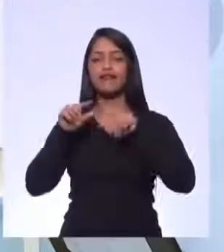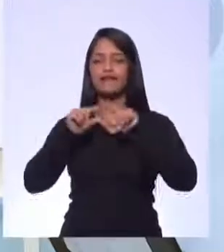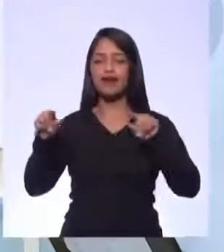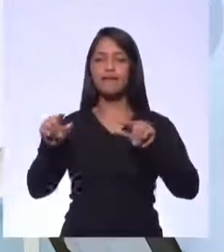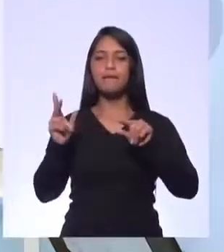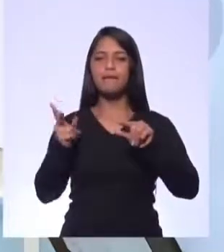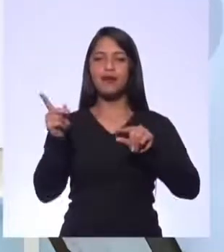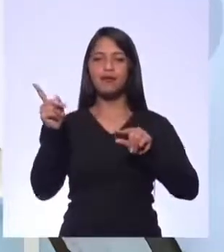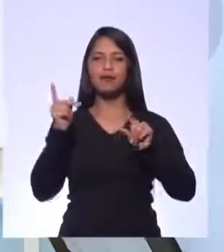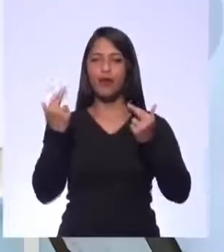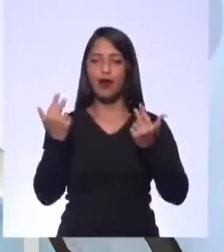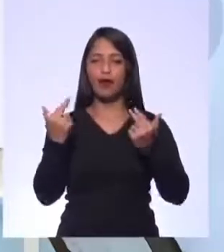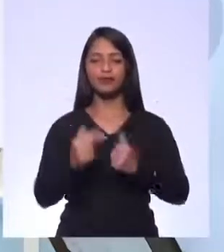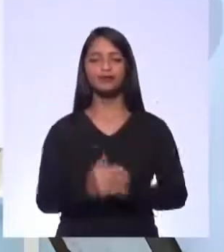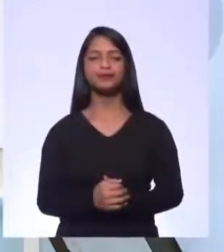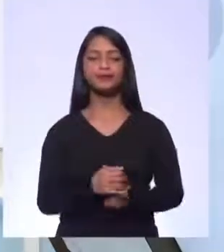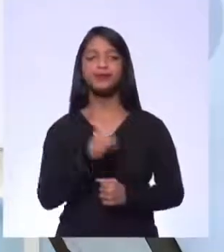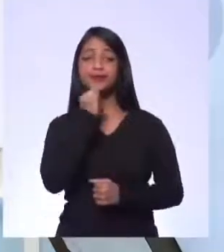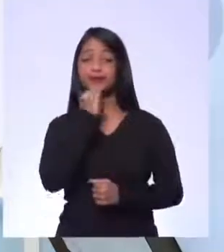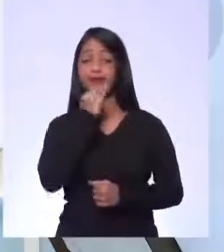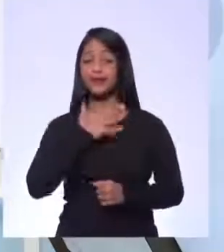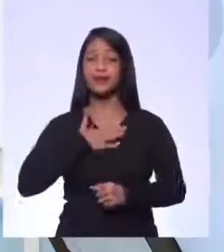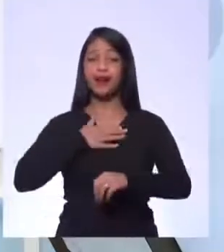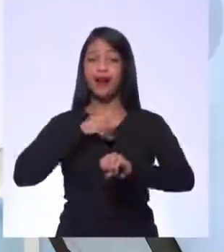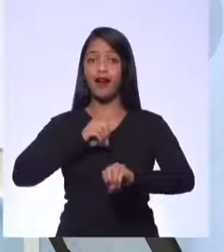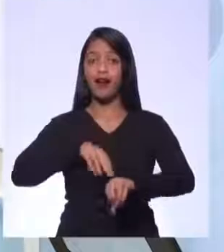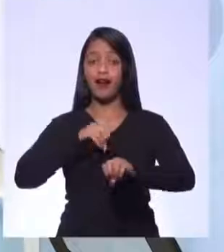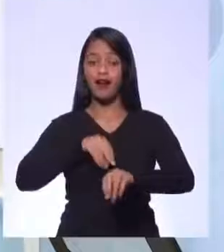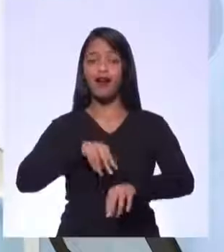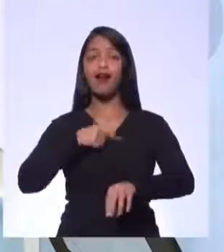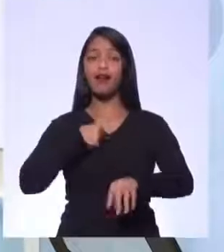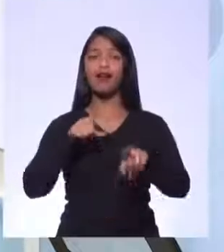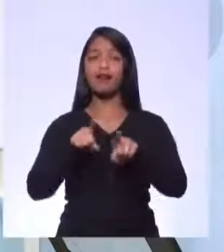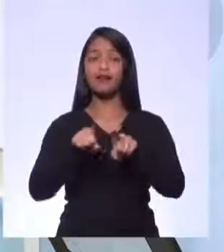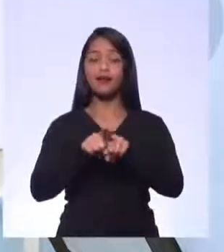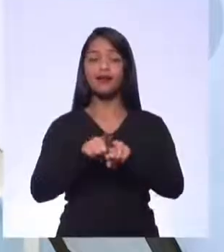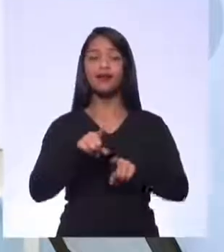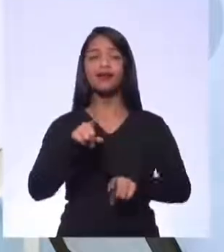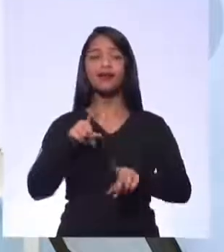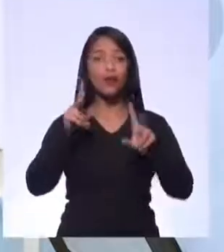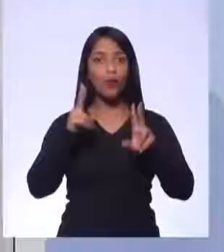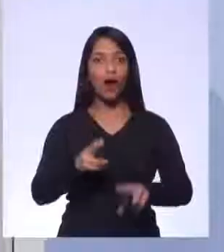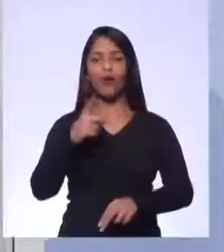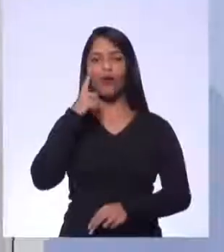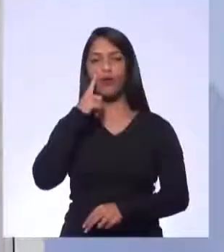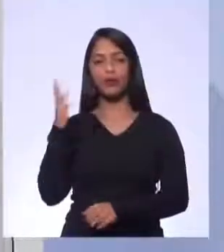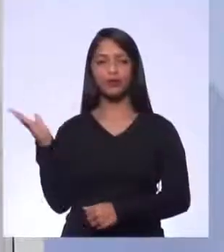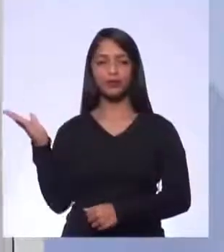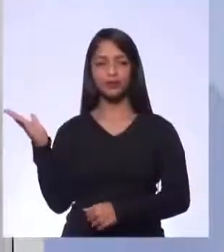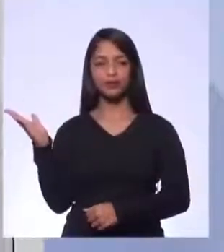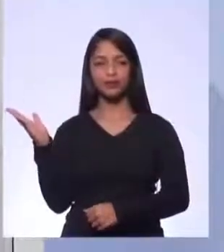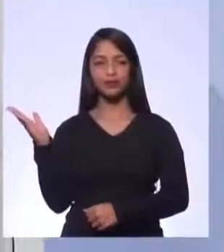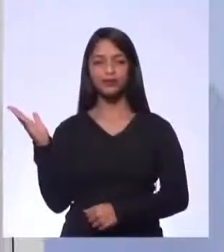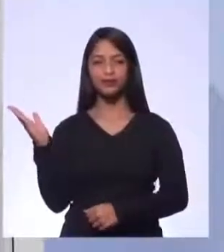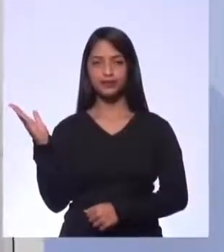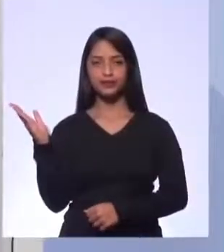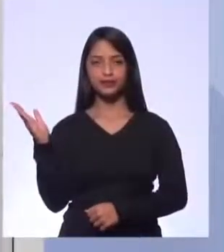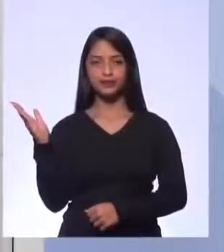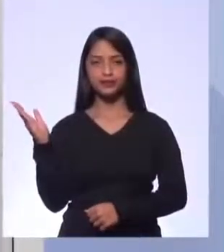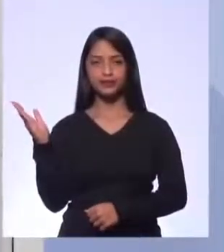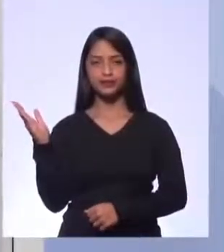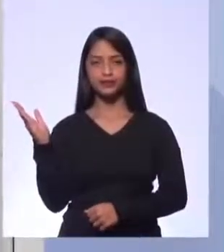Na minha aula, por exemplo, eu também uso o verbo modal yes, we can. Né?